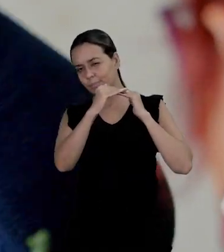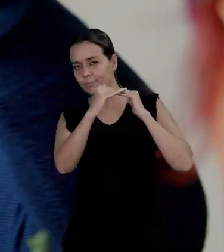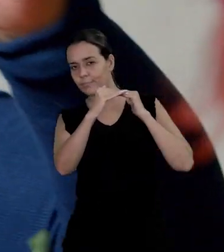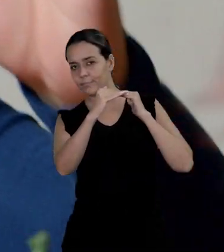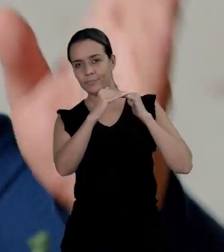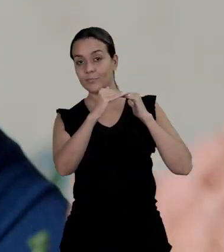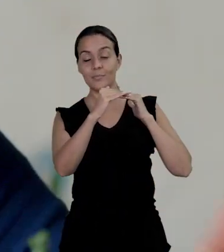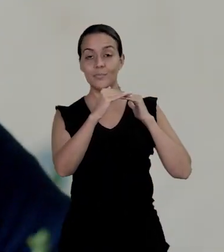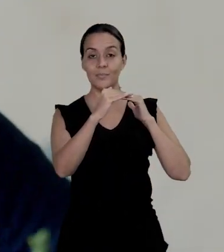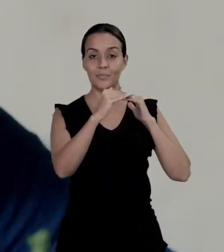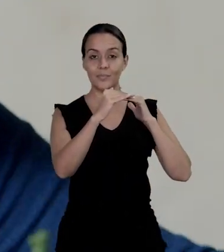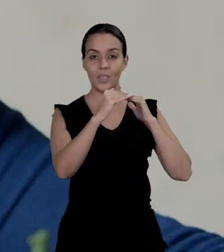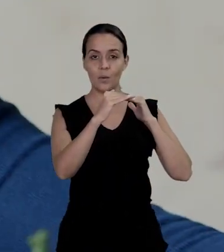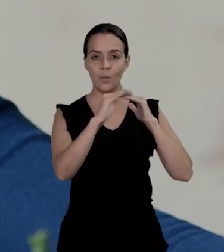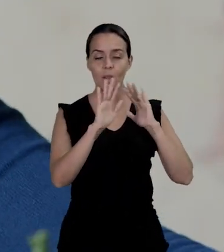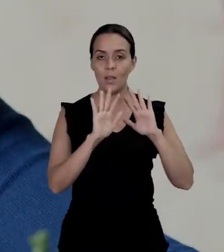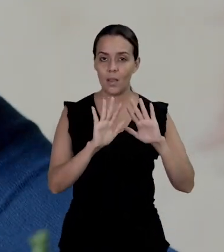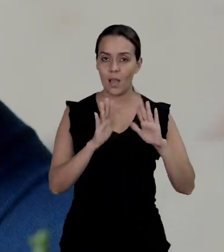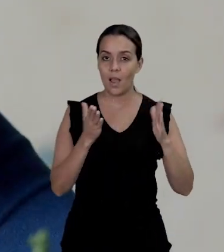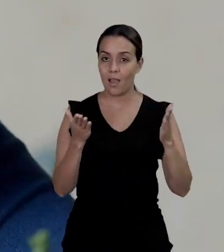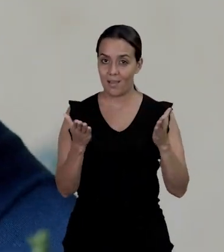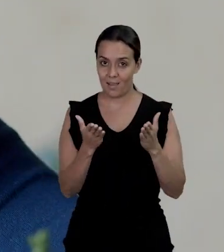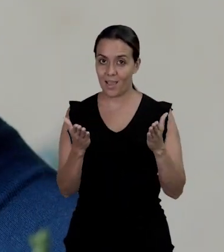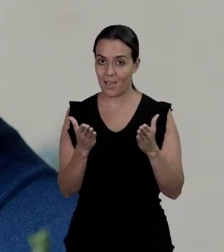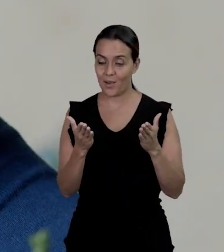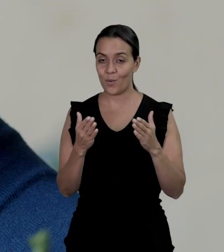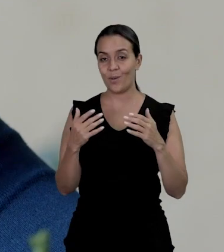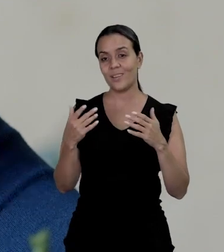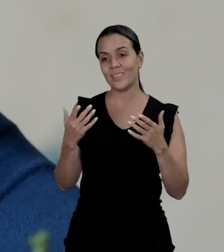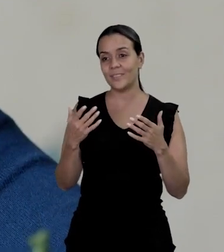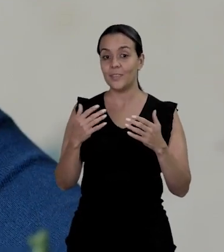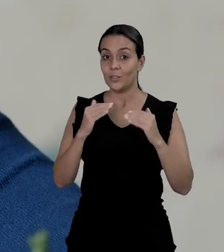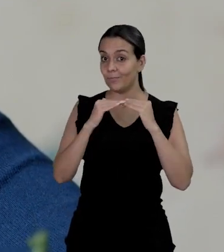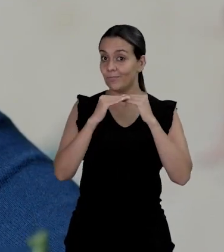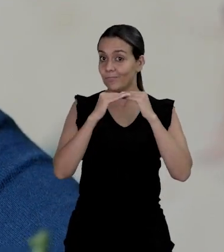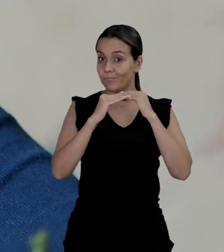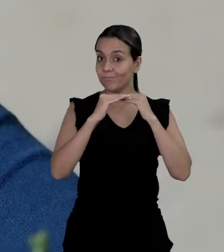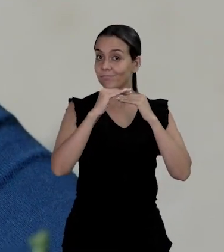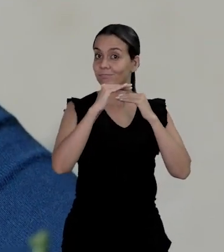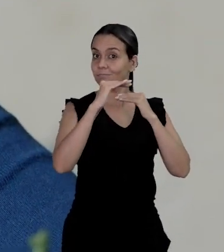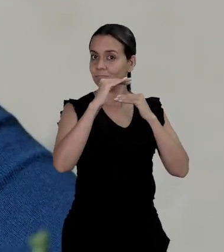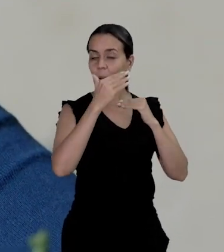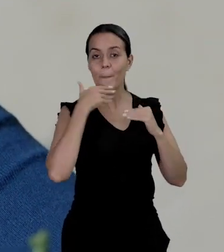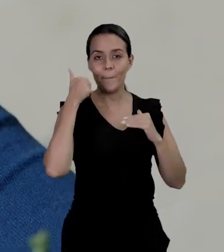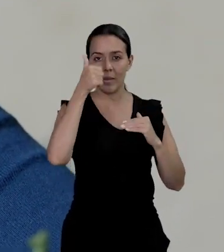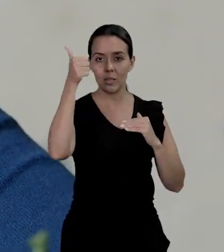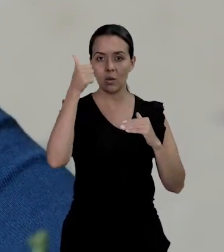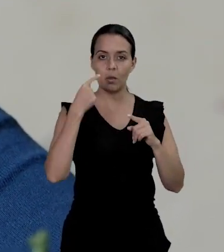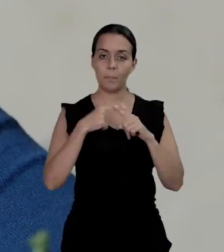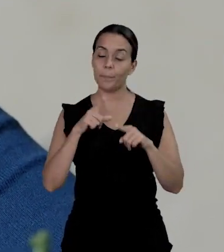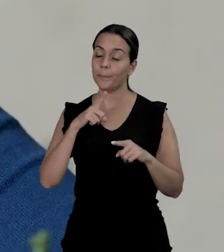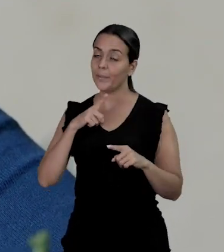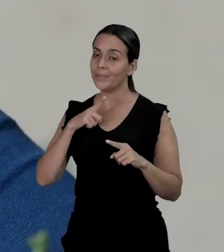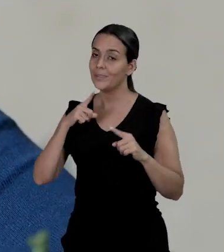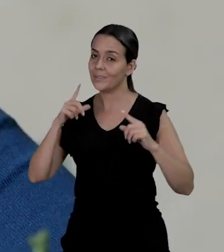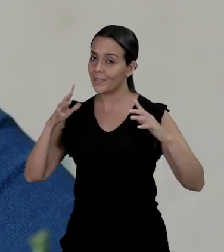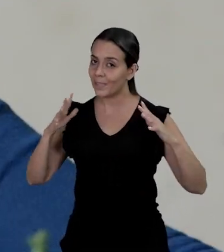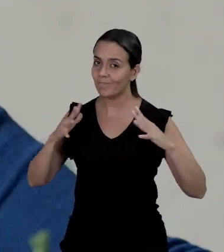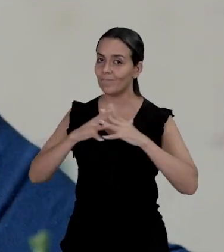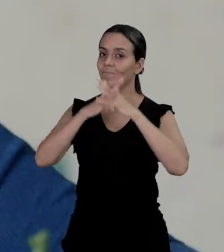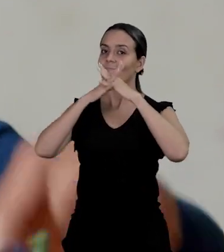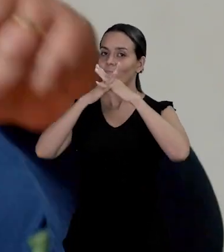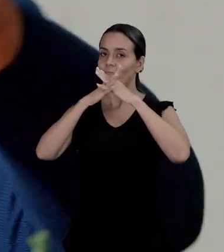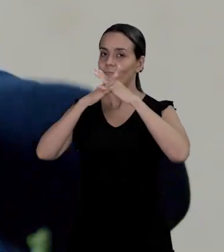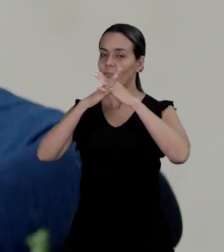fosse só evoluindo, a gente estava perfeito. O problema é que a história ela é feita de confrontos. Só que esses confrontos eles se dão sempre